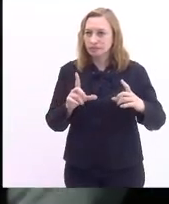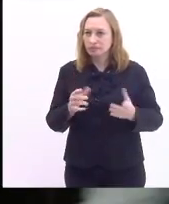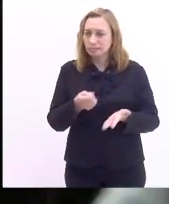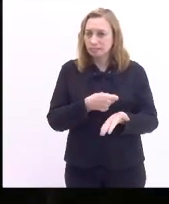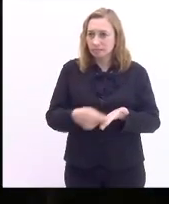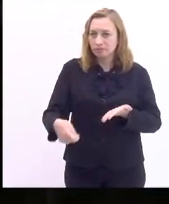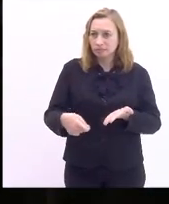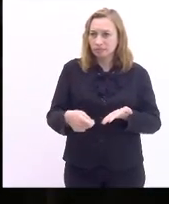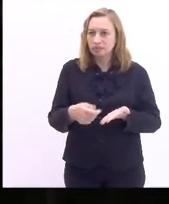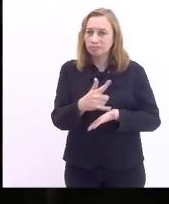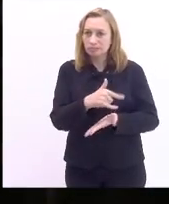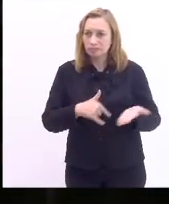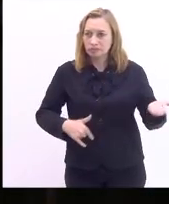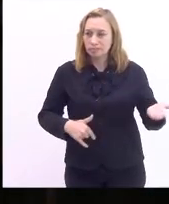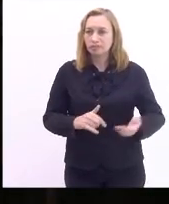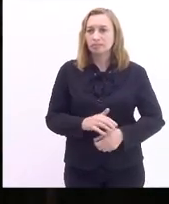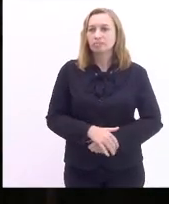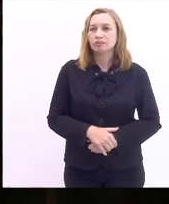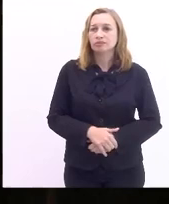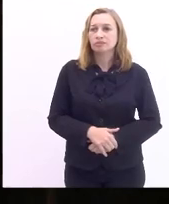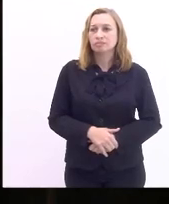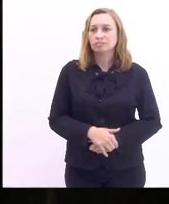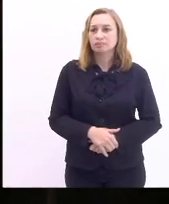para assinatura de documentos